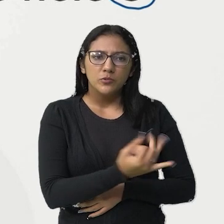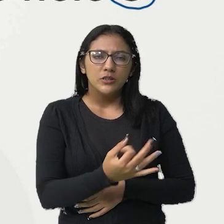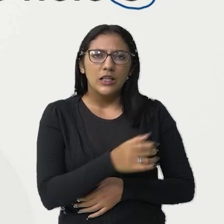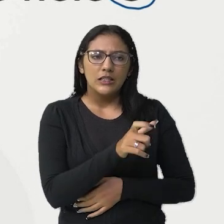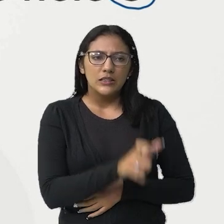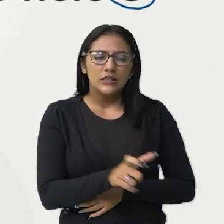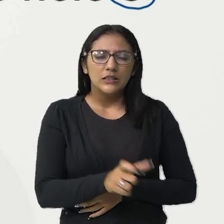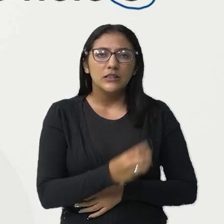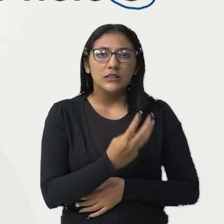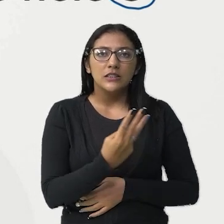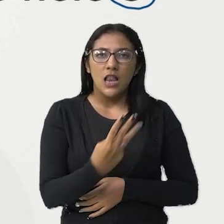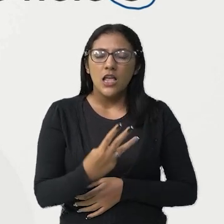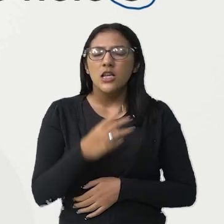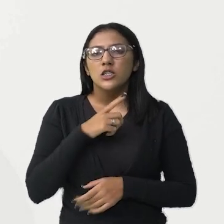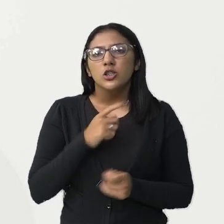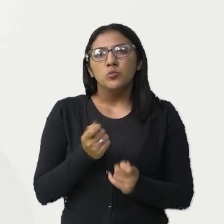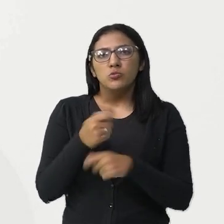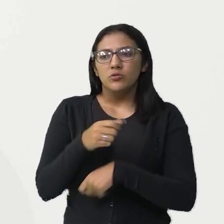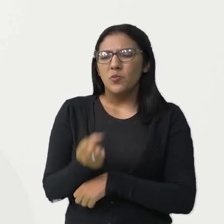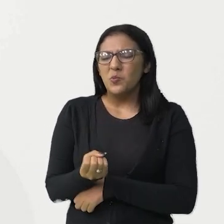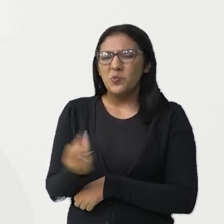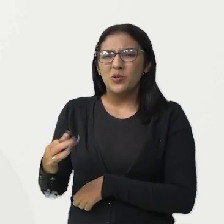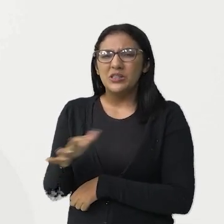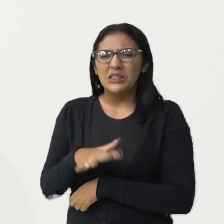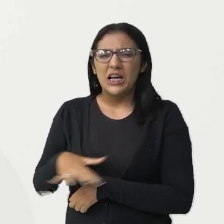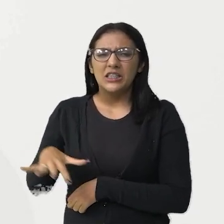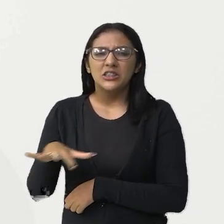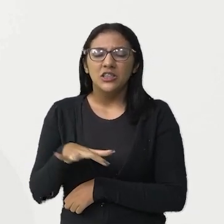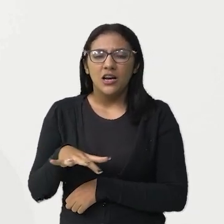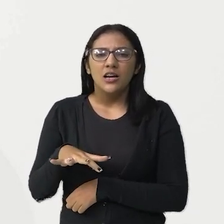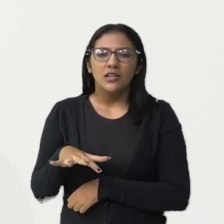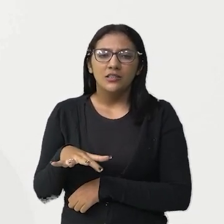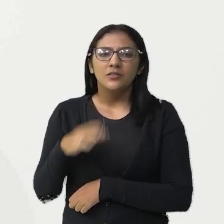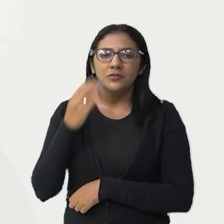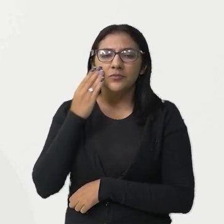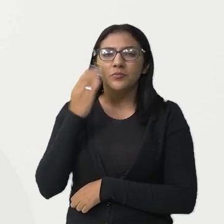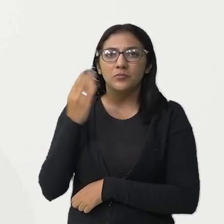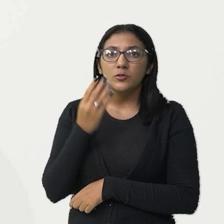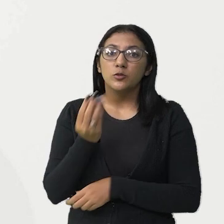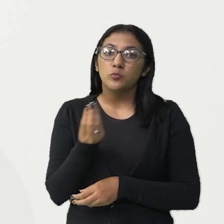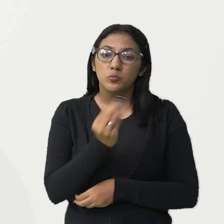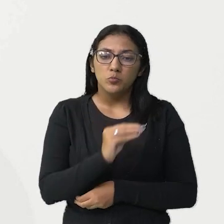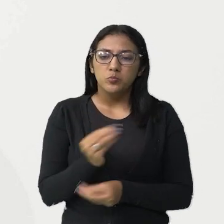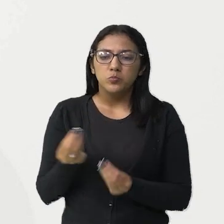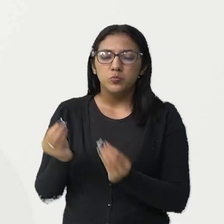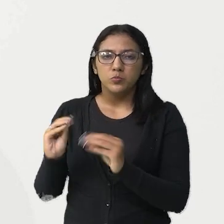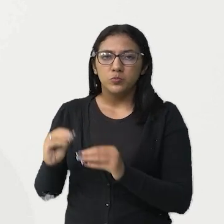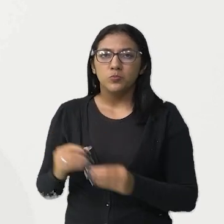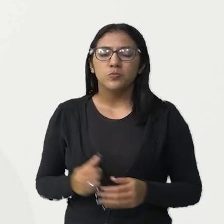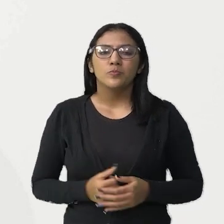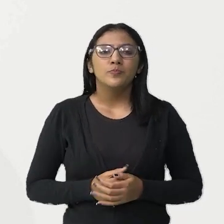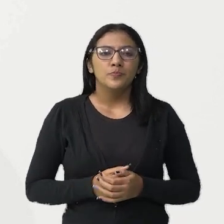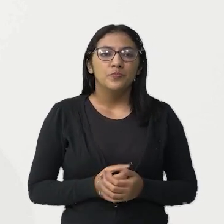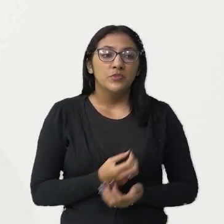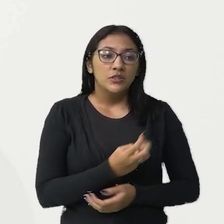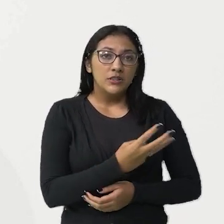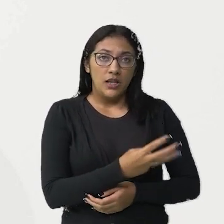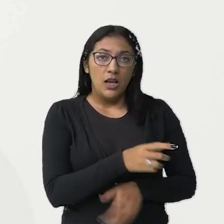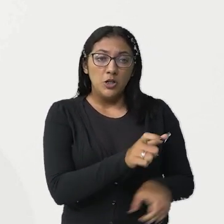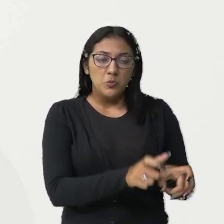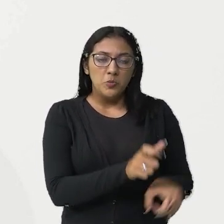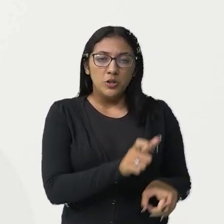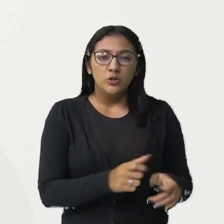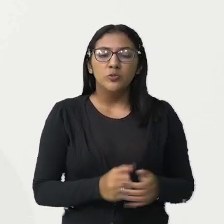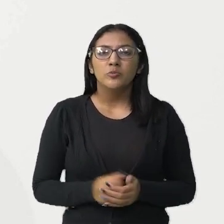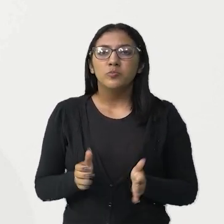conseguem aí plantar 5 metros quadrados. Então é isso que nós vamos colocar aqui no nosso esquema, tá? 3